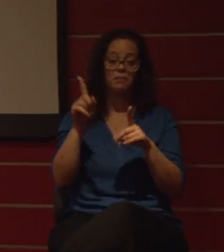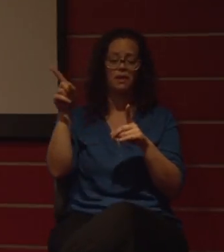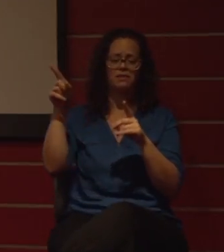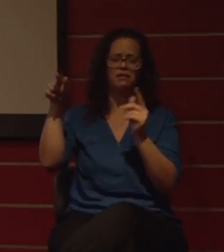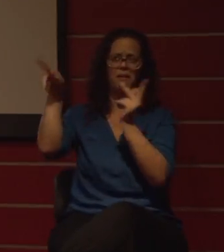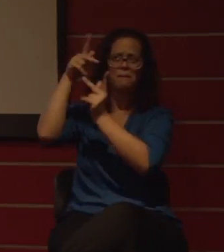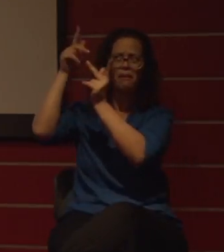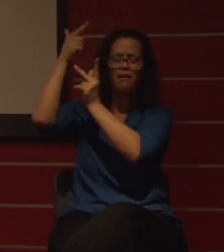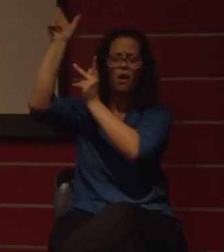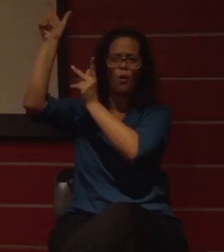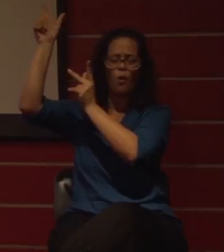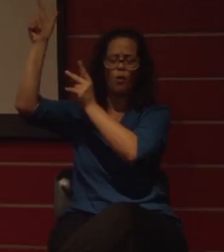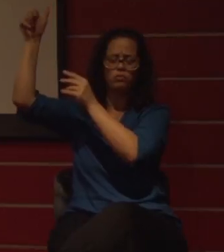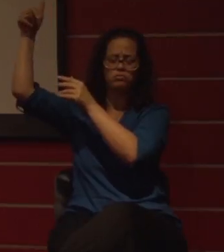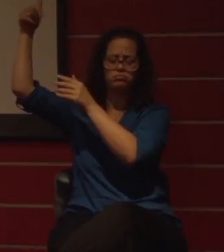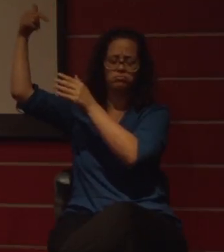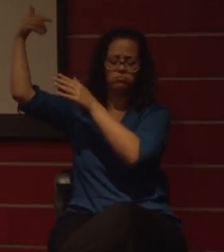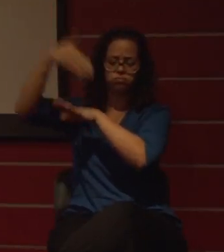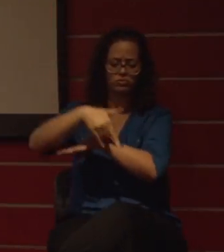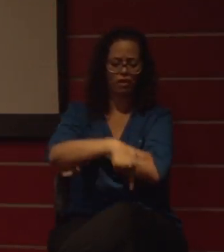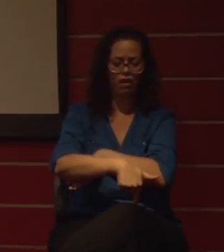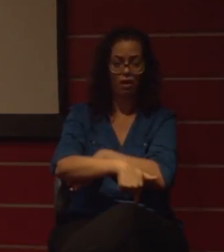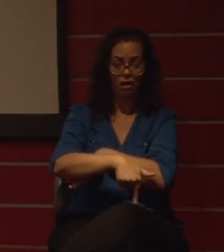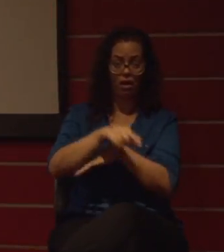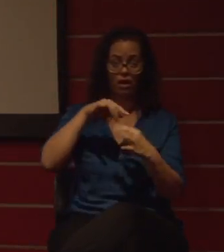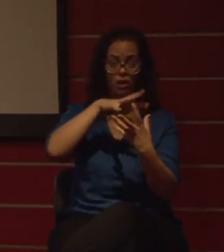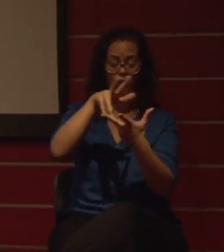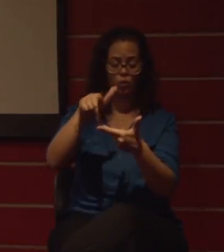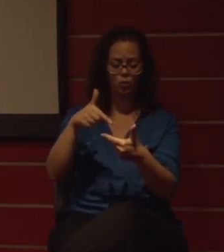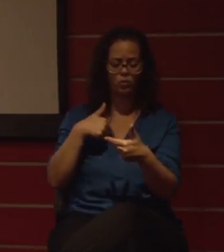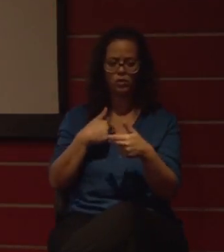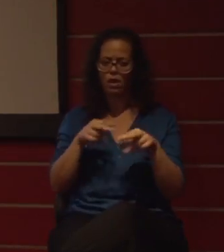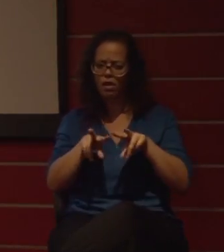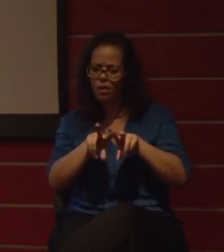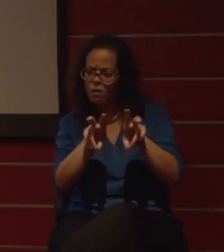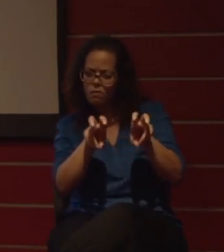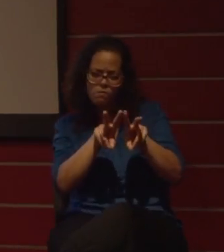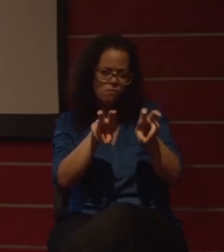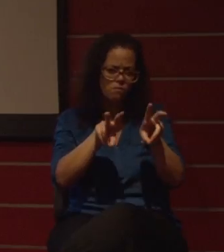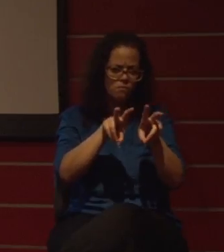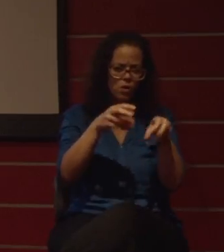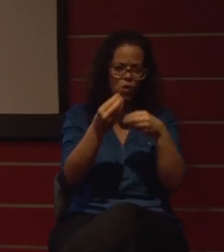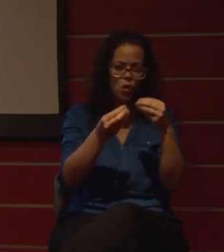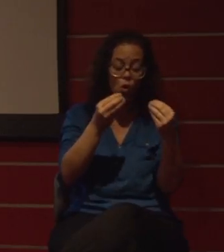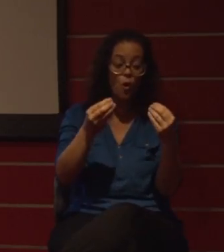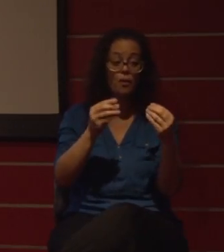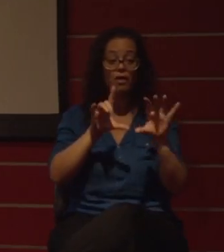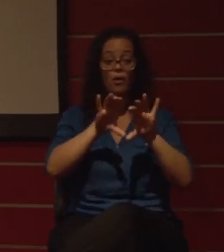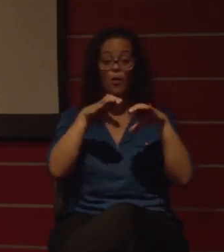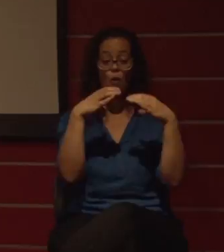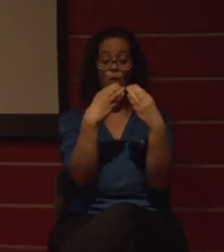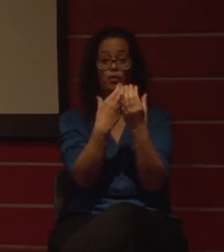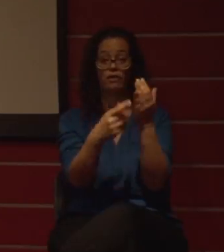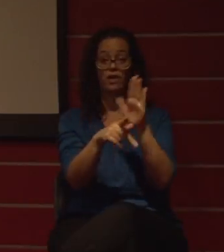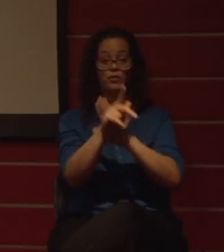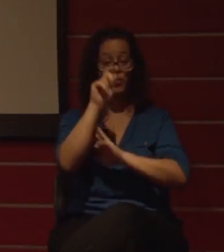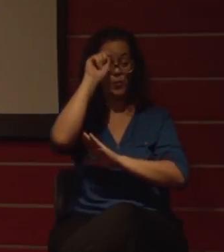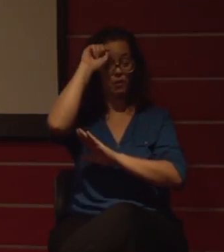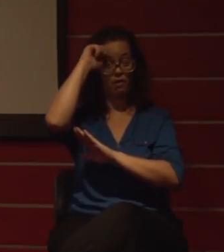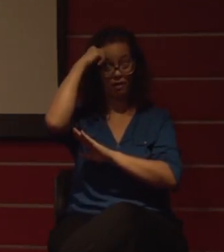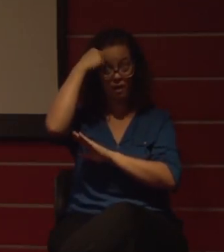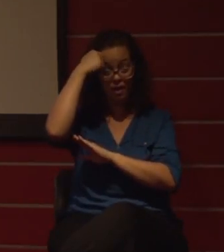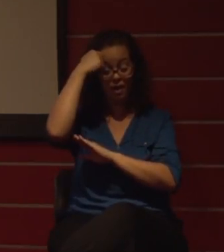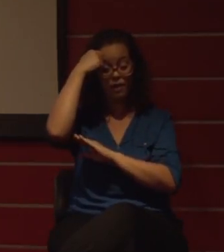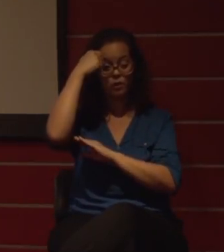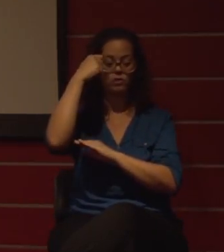planeta né É bem interessante você ver ele explorar essa comunidade de negros no pela qual ele é